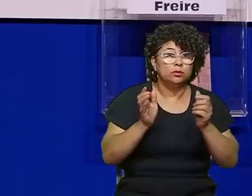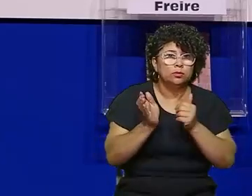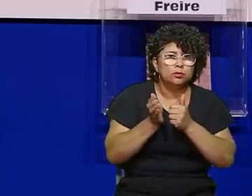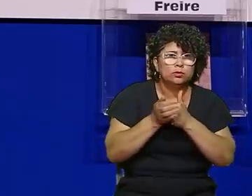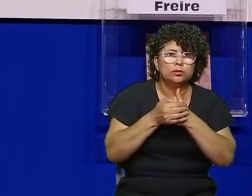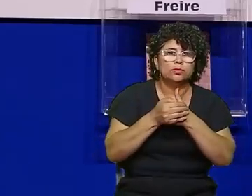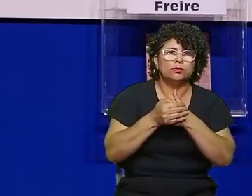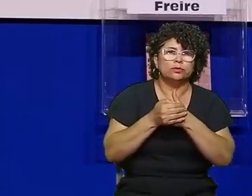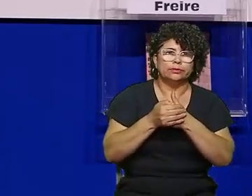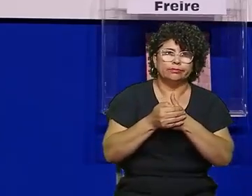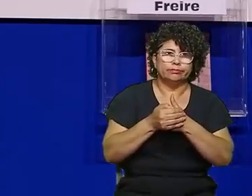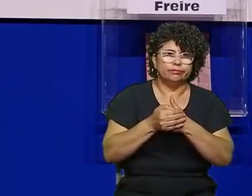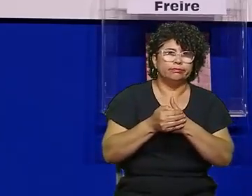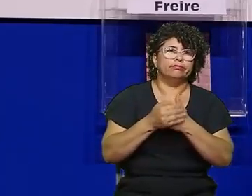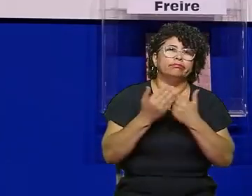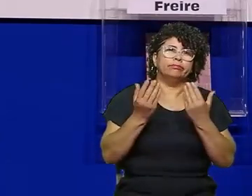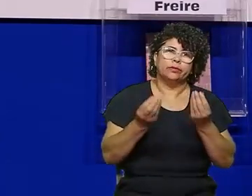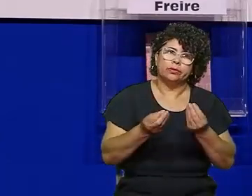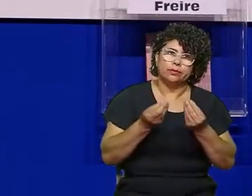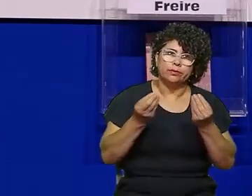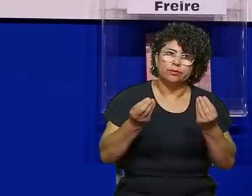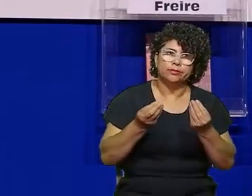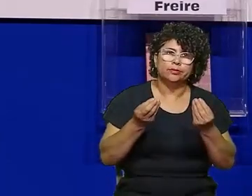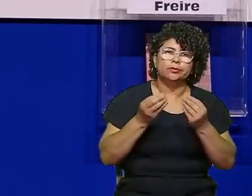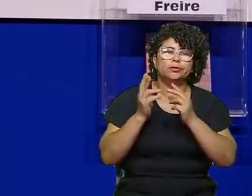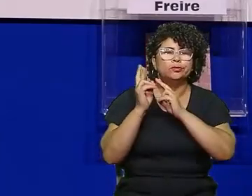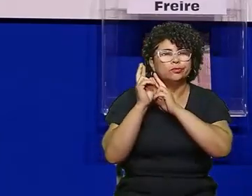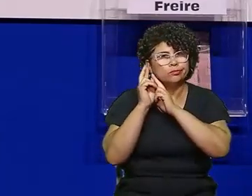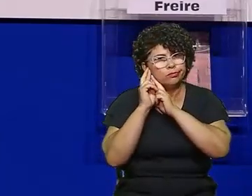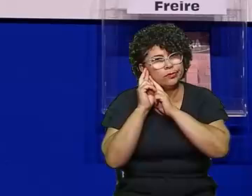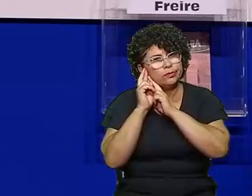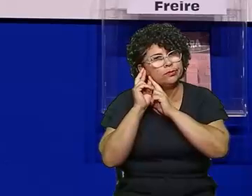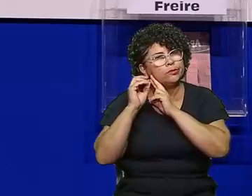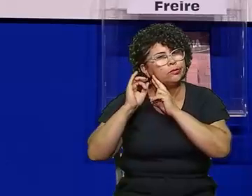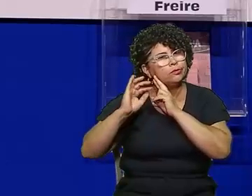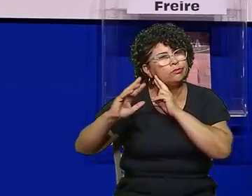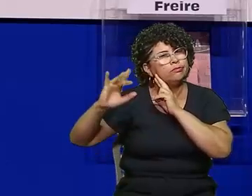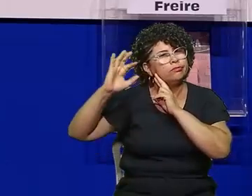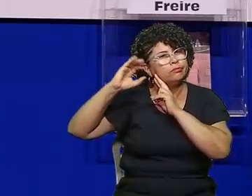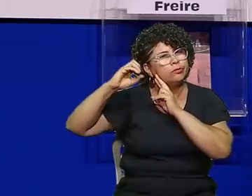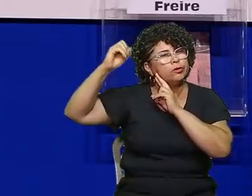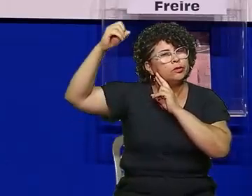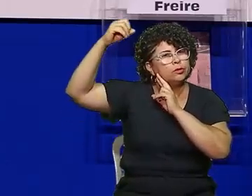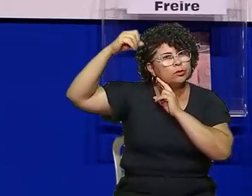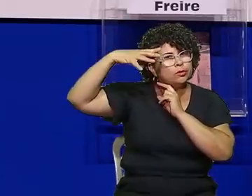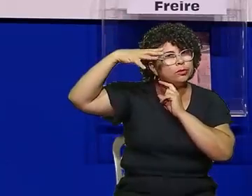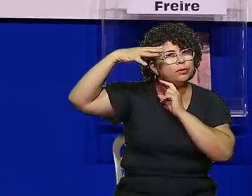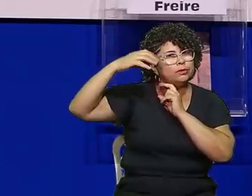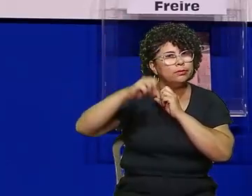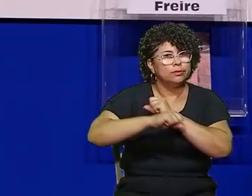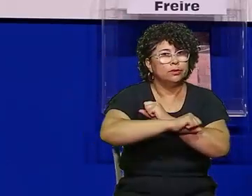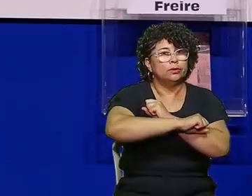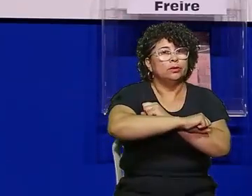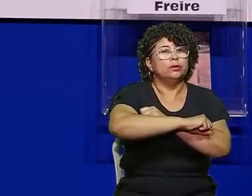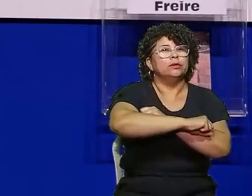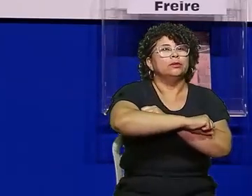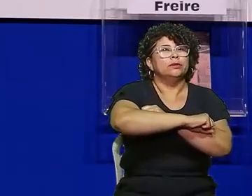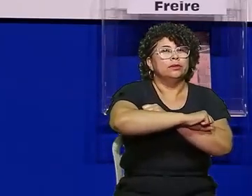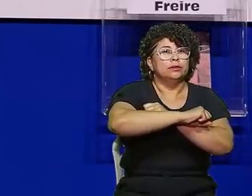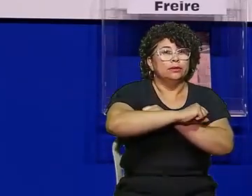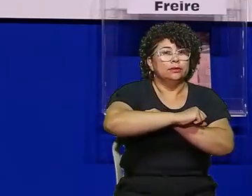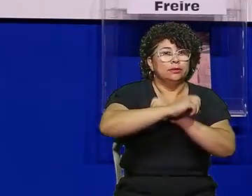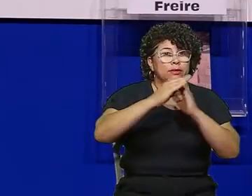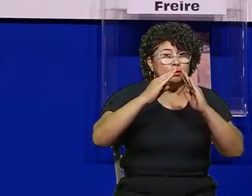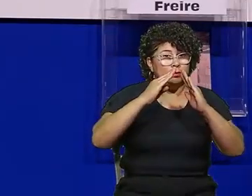síntese, penhor do meu sono, luz deixada acesa na varanda. Minhas certezas de